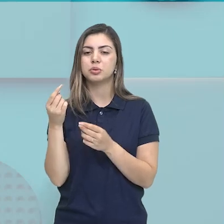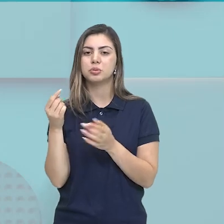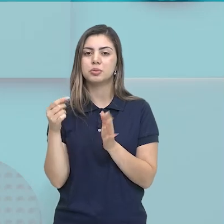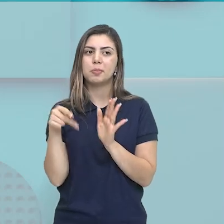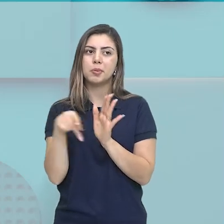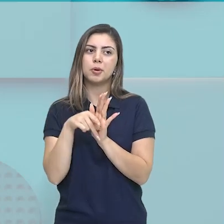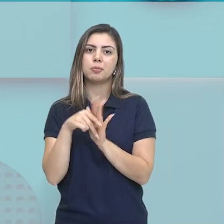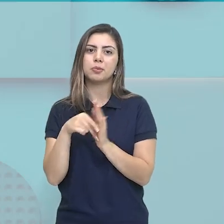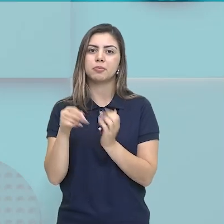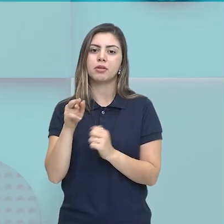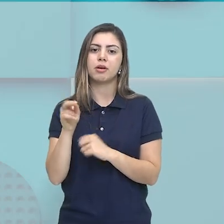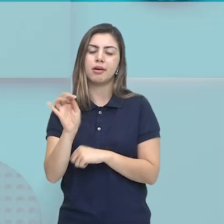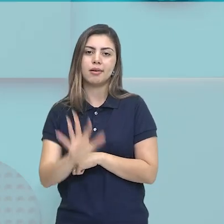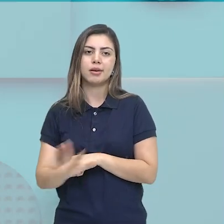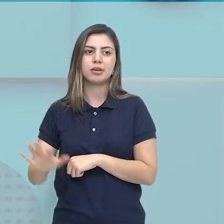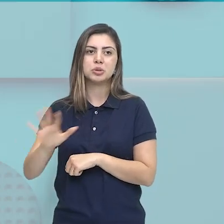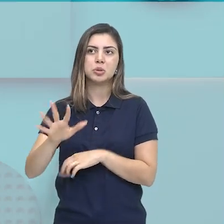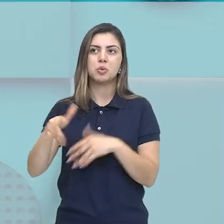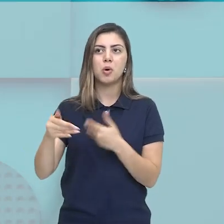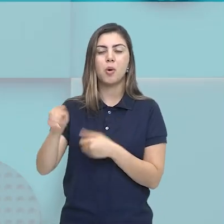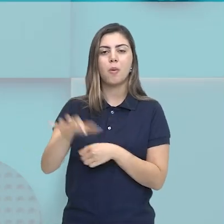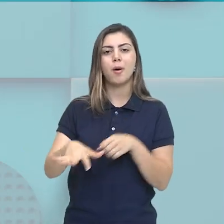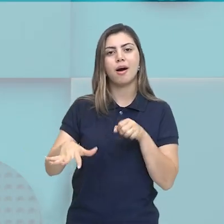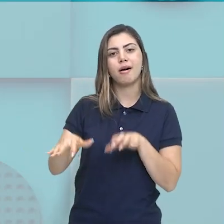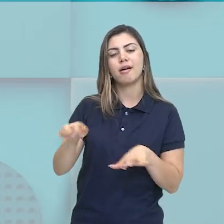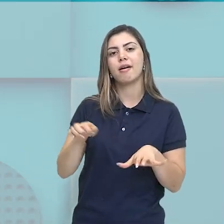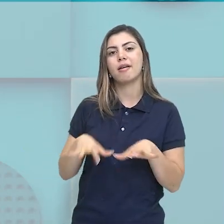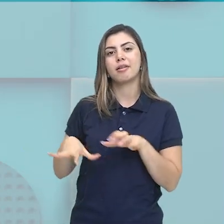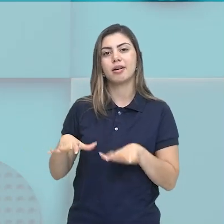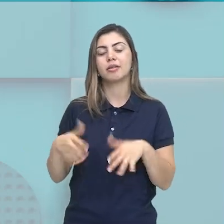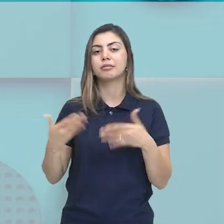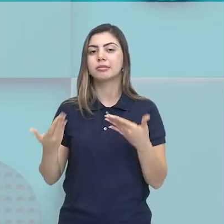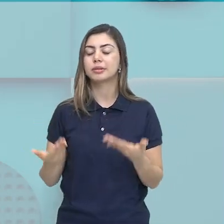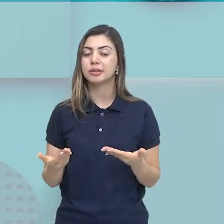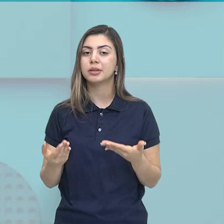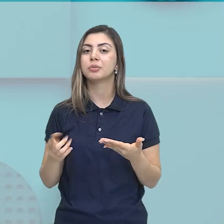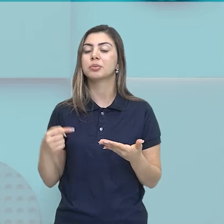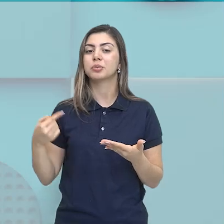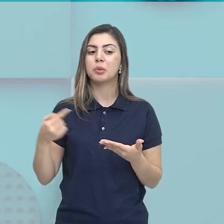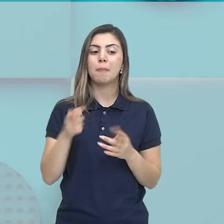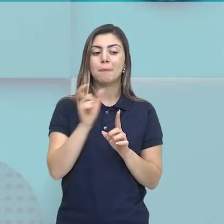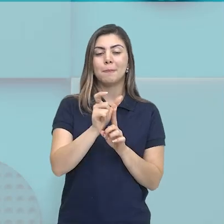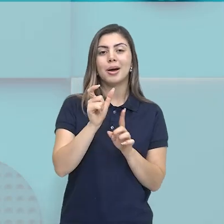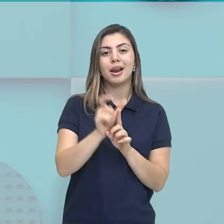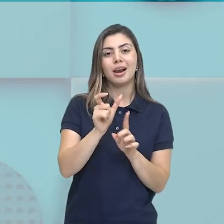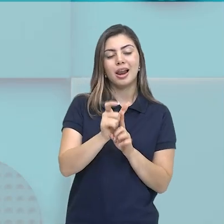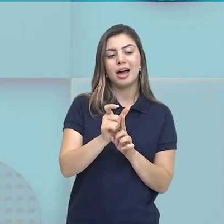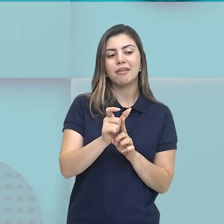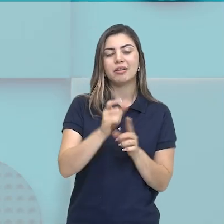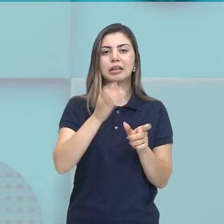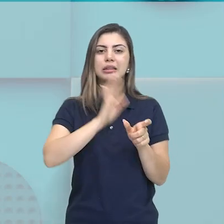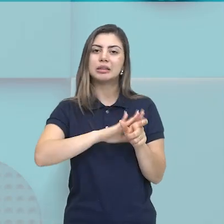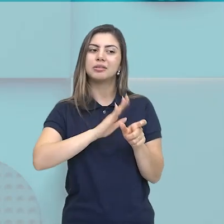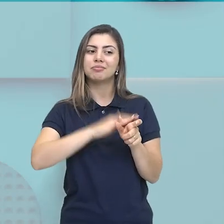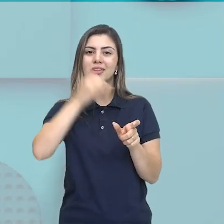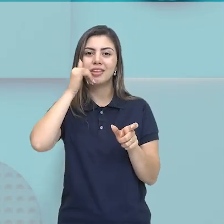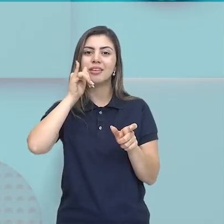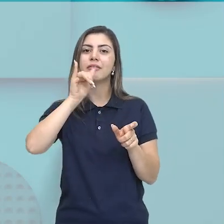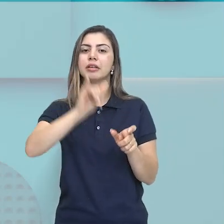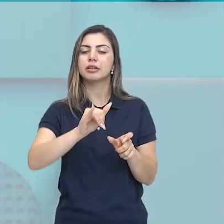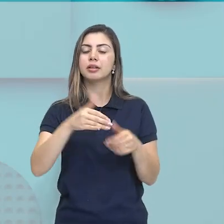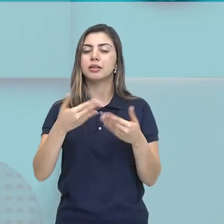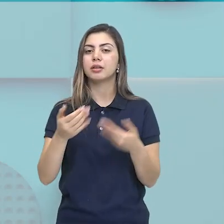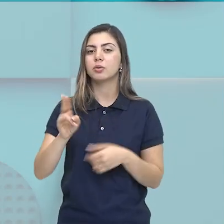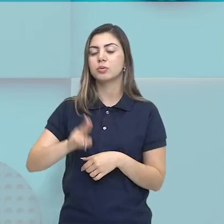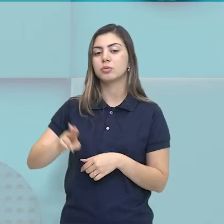reconhecidas em alguns ambientes, em algumas regiões. Então, por isso eu devo utilizar nesses textos